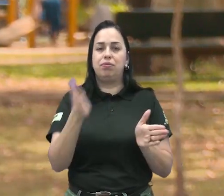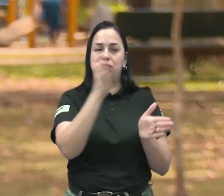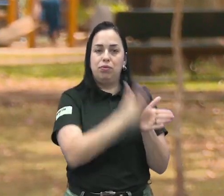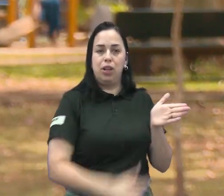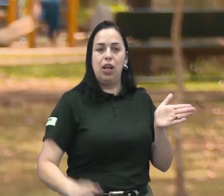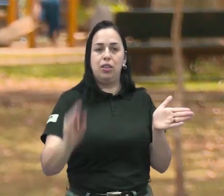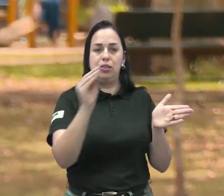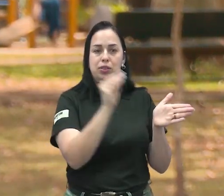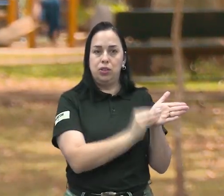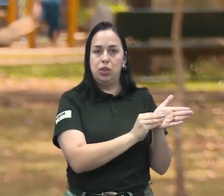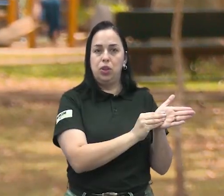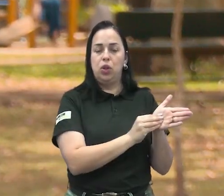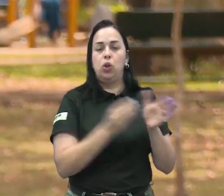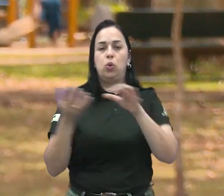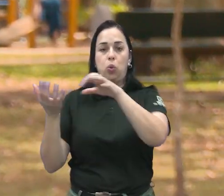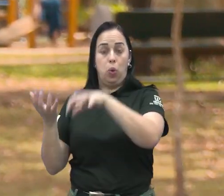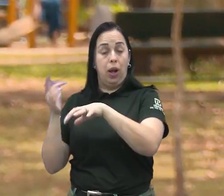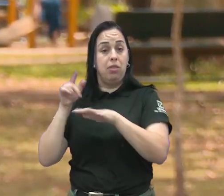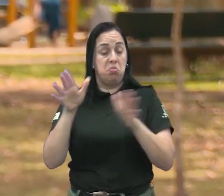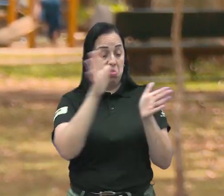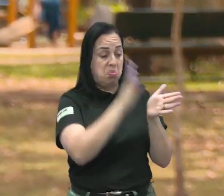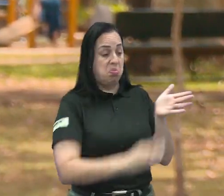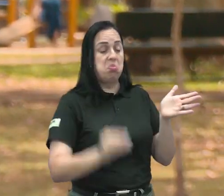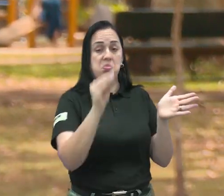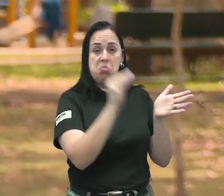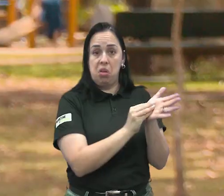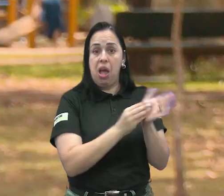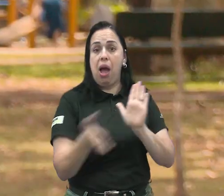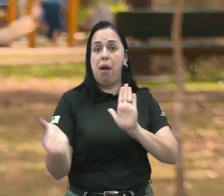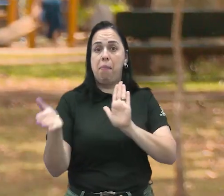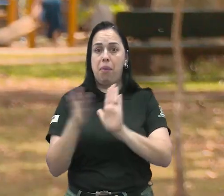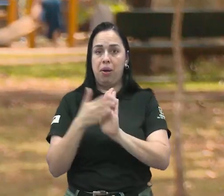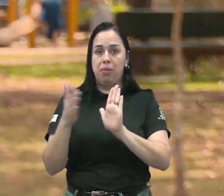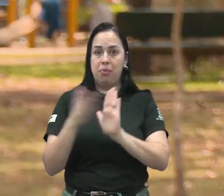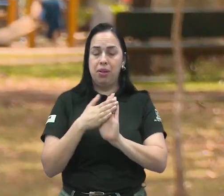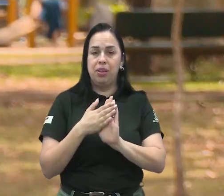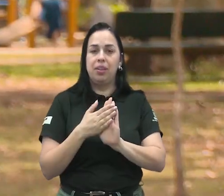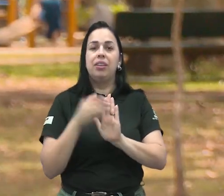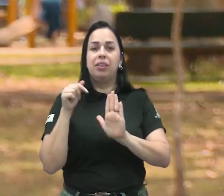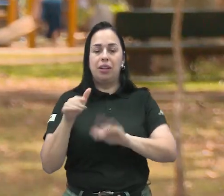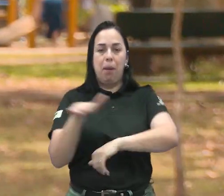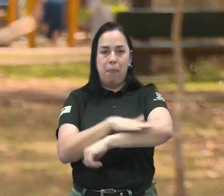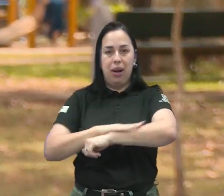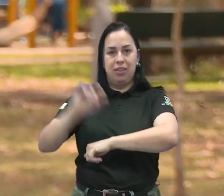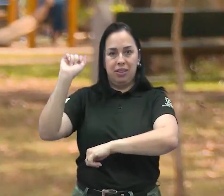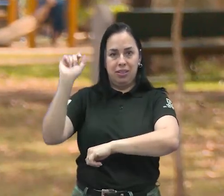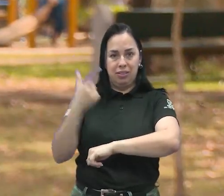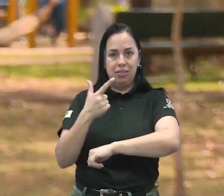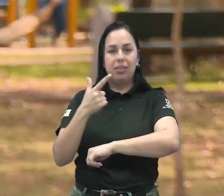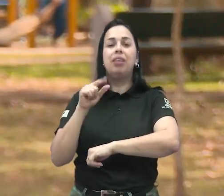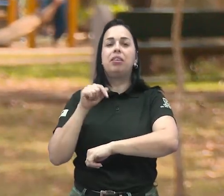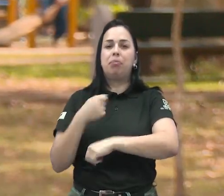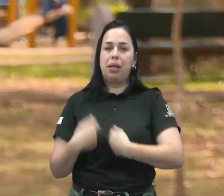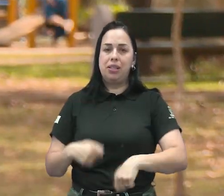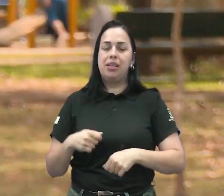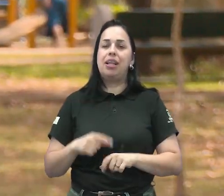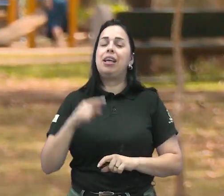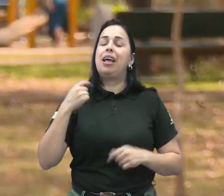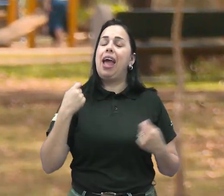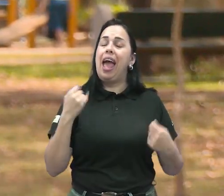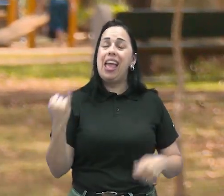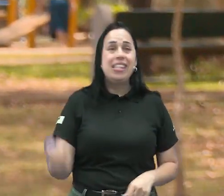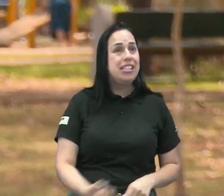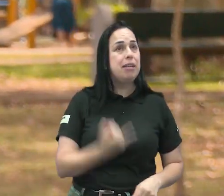na agenda de debates do Congresso Nacional. Uma das propostas é que o protetor solar entre na lista